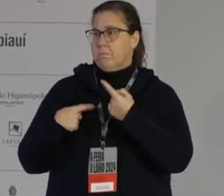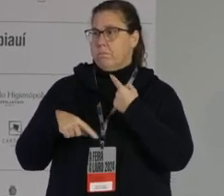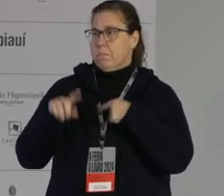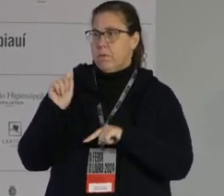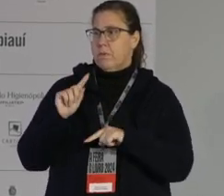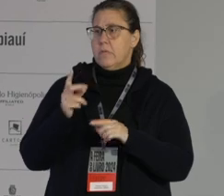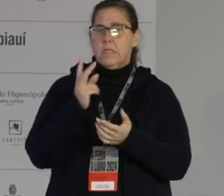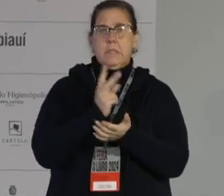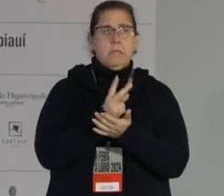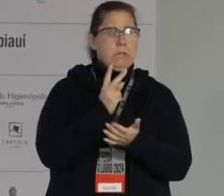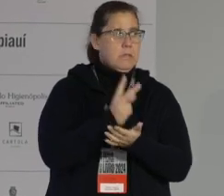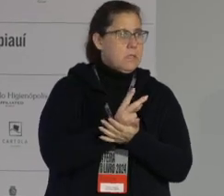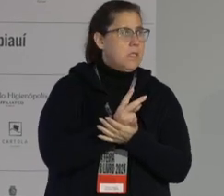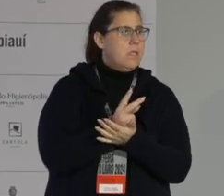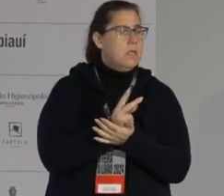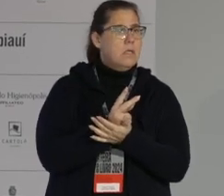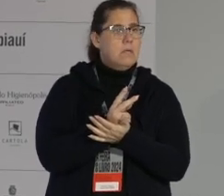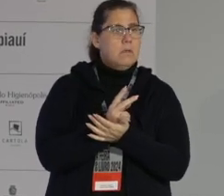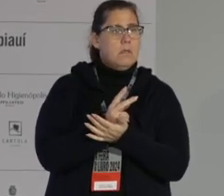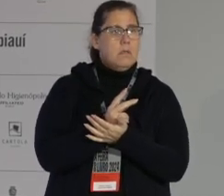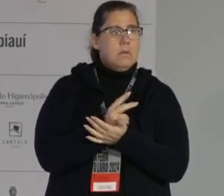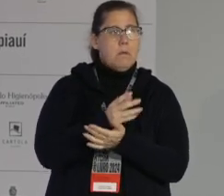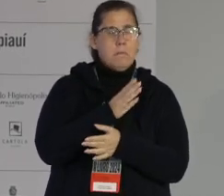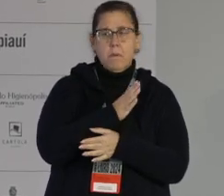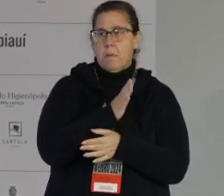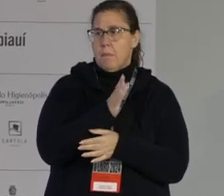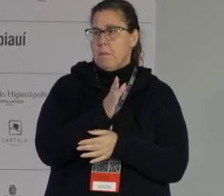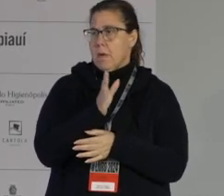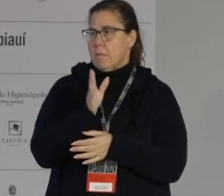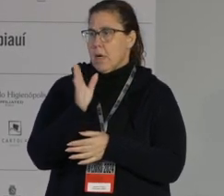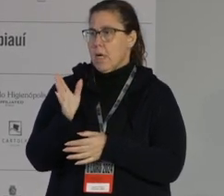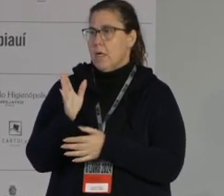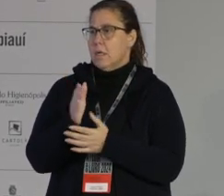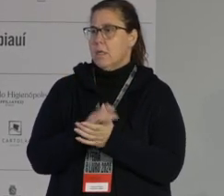sempre passando de identidade em identidade.